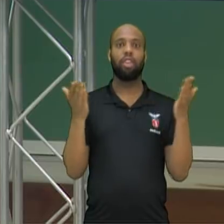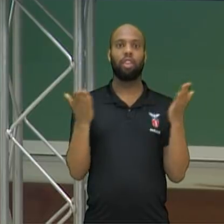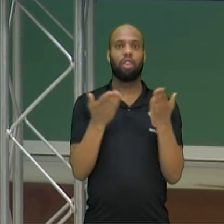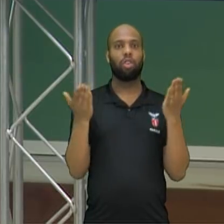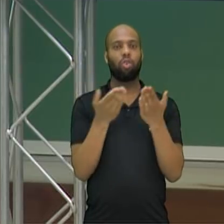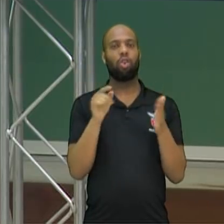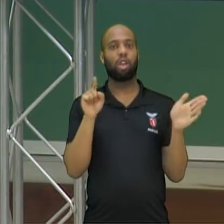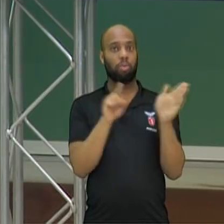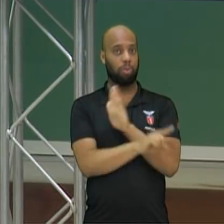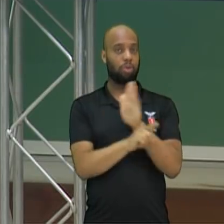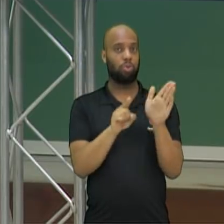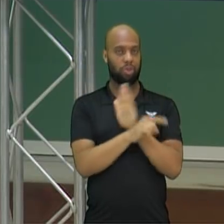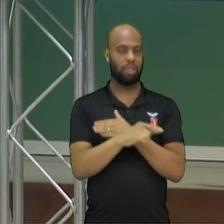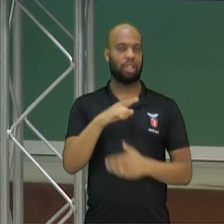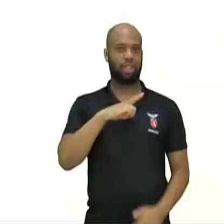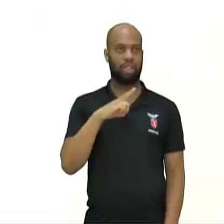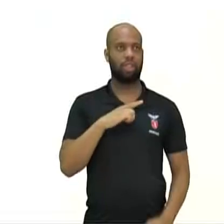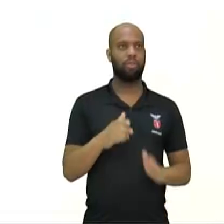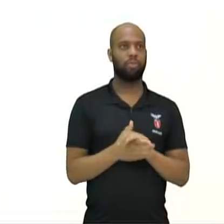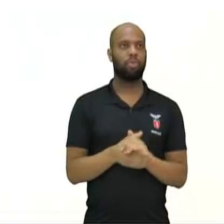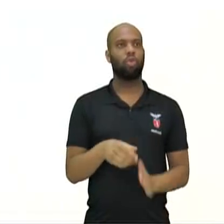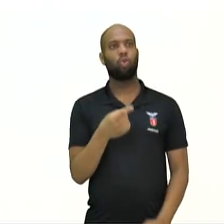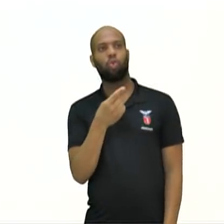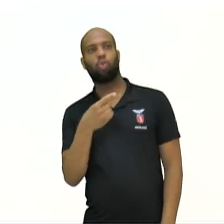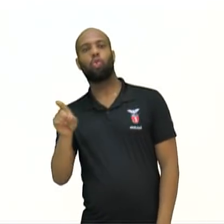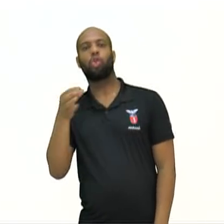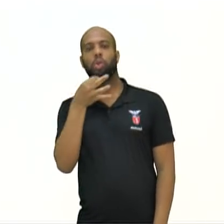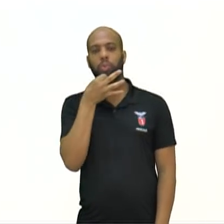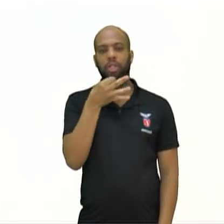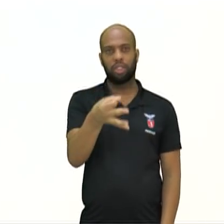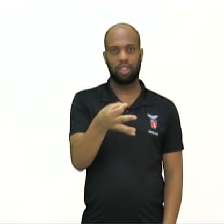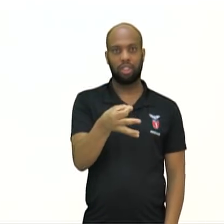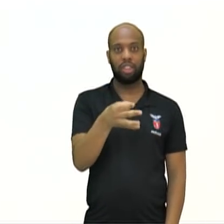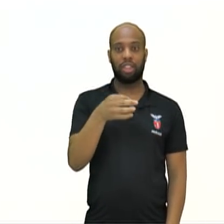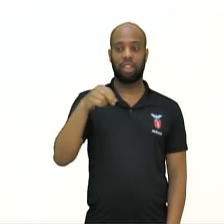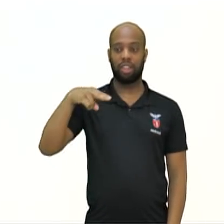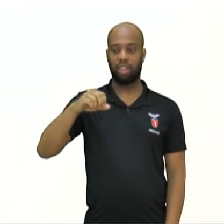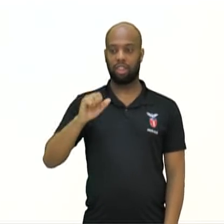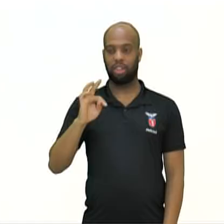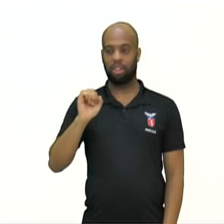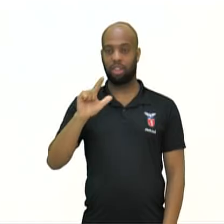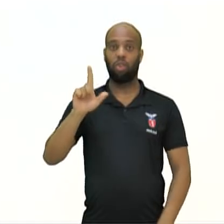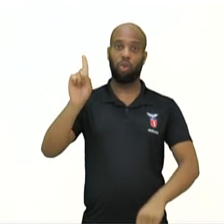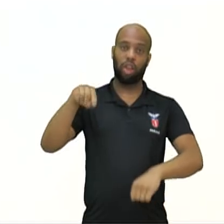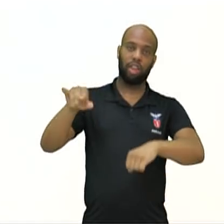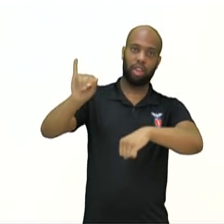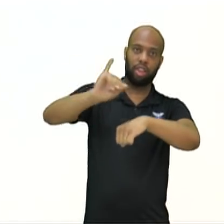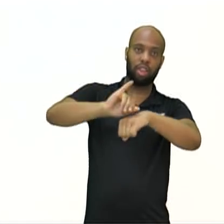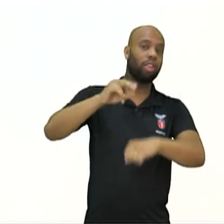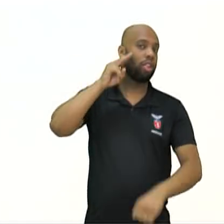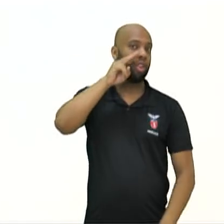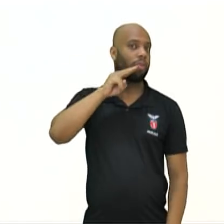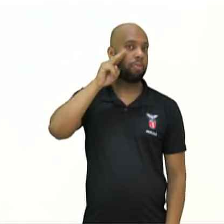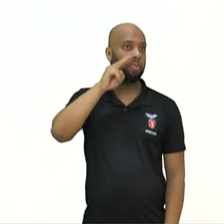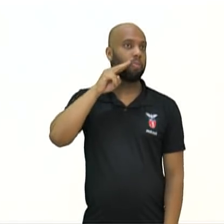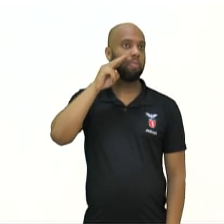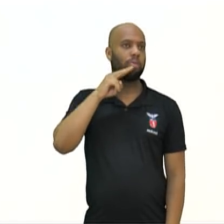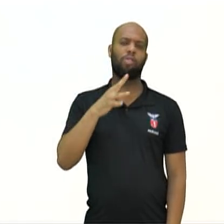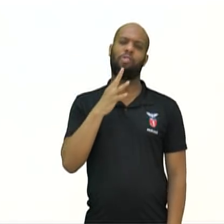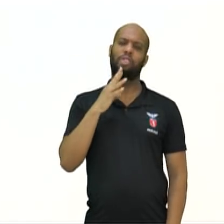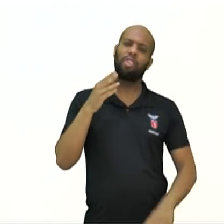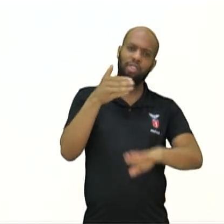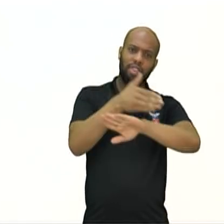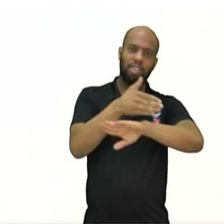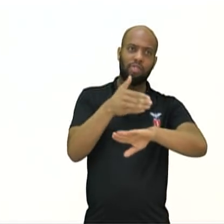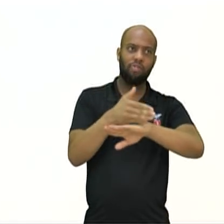lá para um quiz? Última dica é Natal, capital do Rio Grande do Norte. Não deixe de